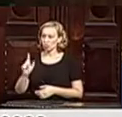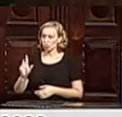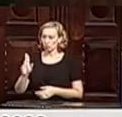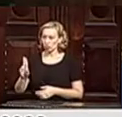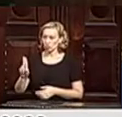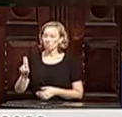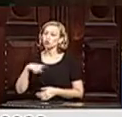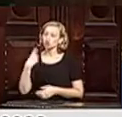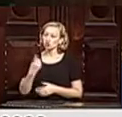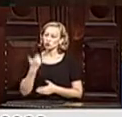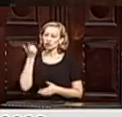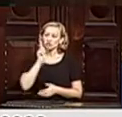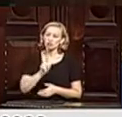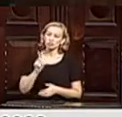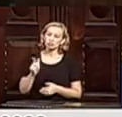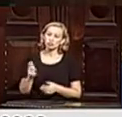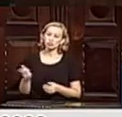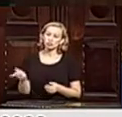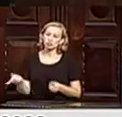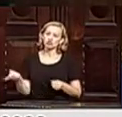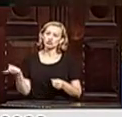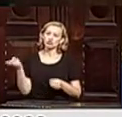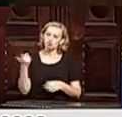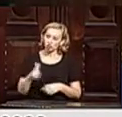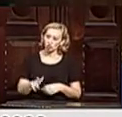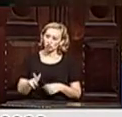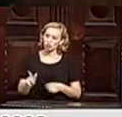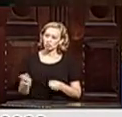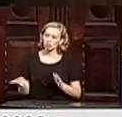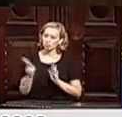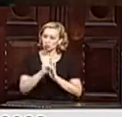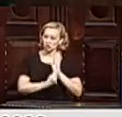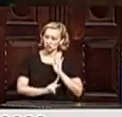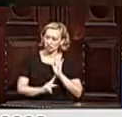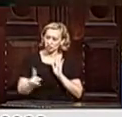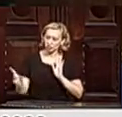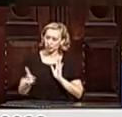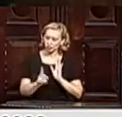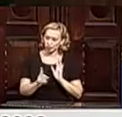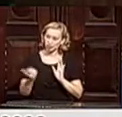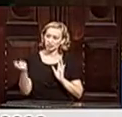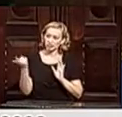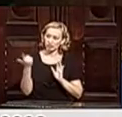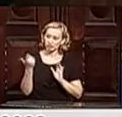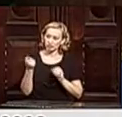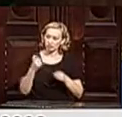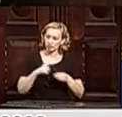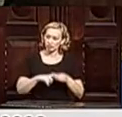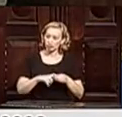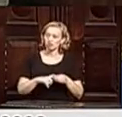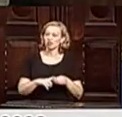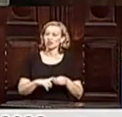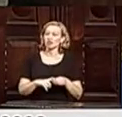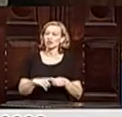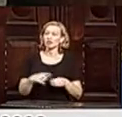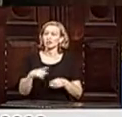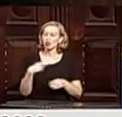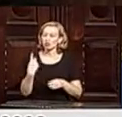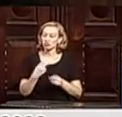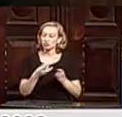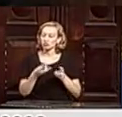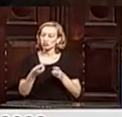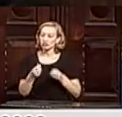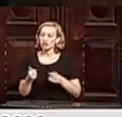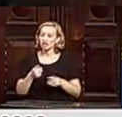trazer esse projeto a plenário e que traz um verdadeiro acolhimento aos refugiados que estão completamente